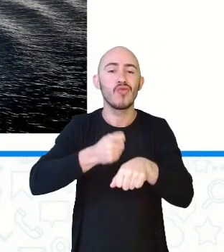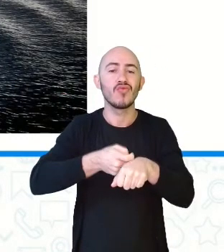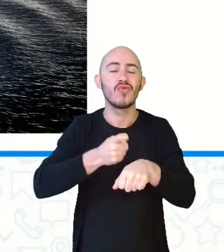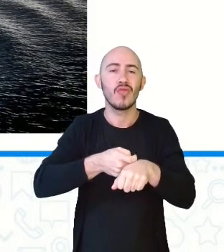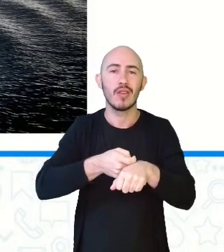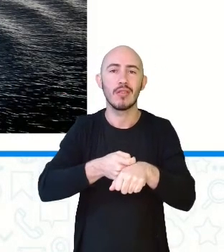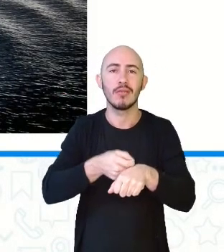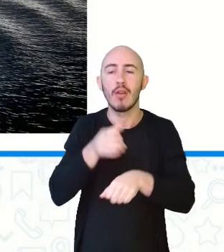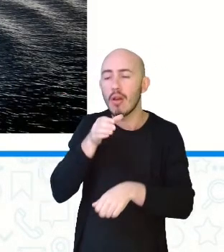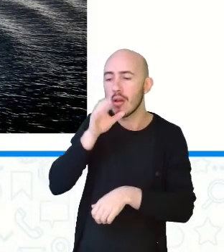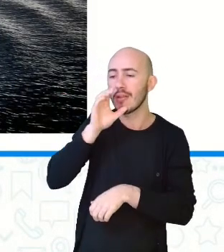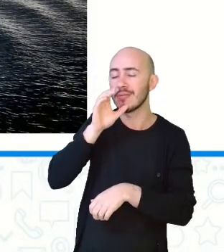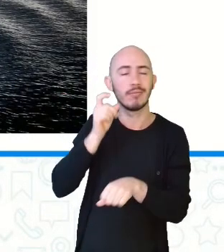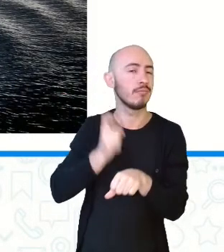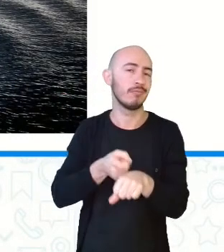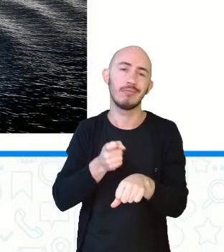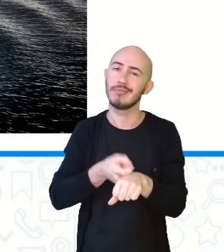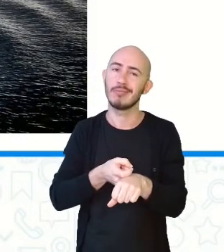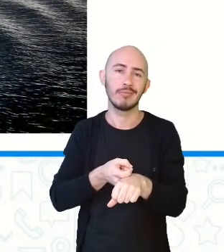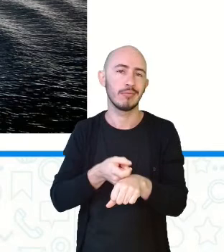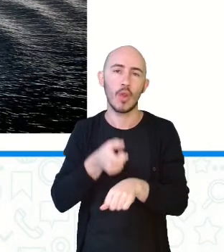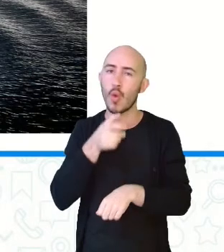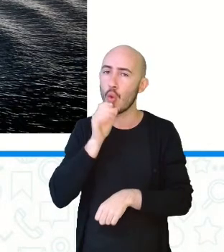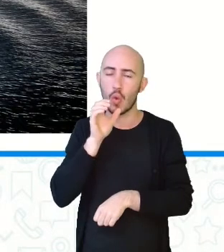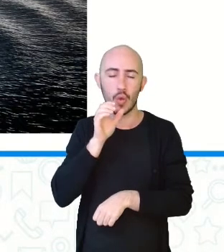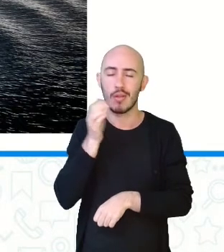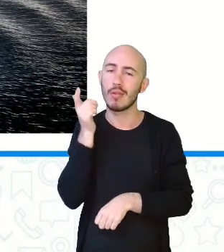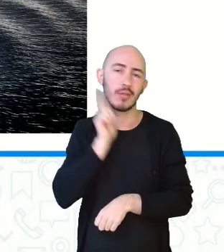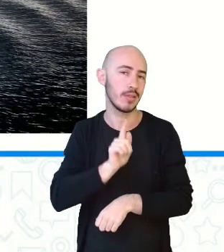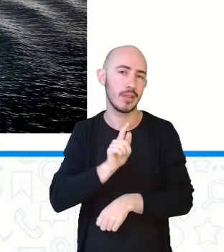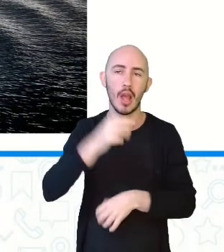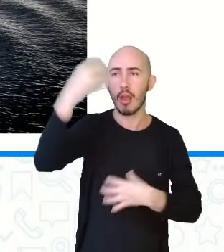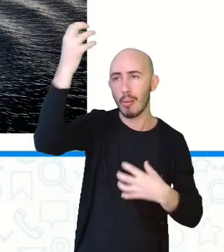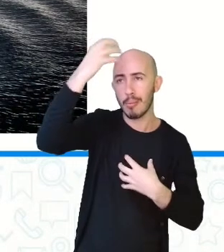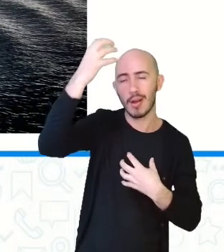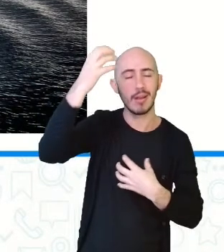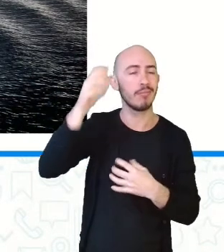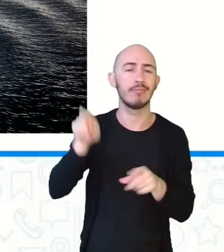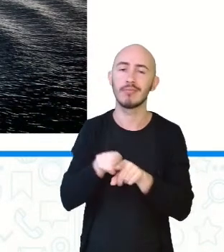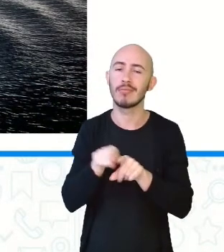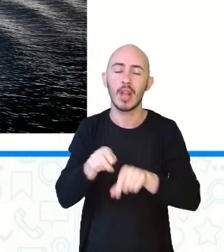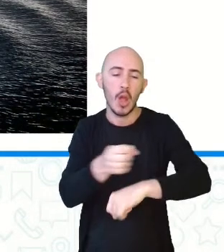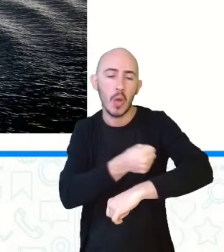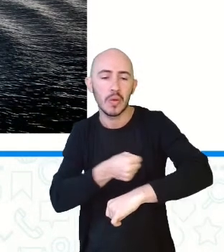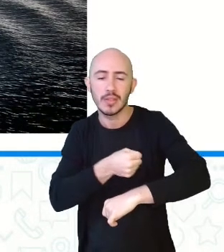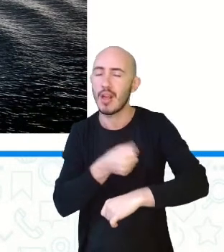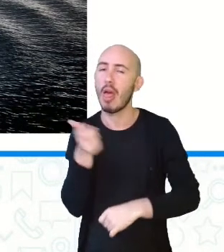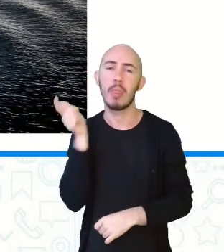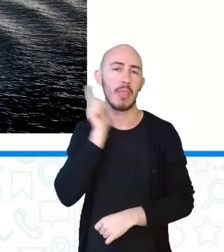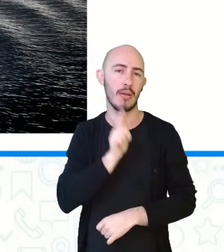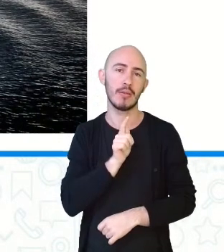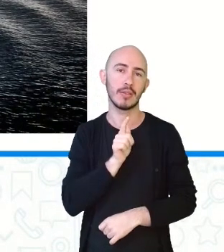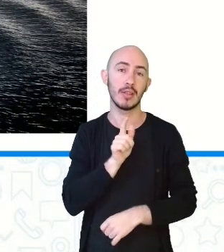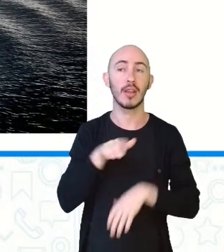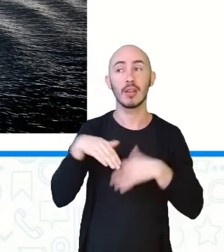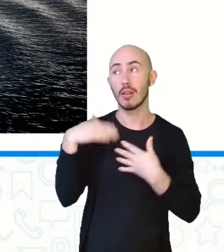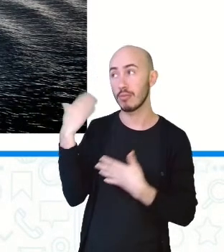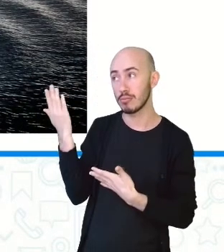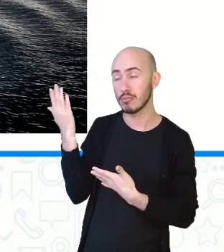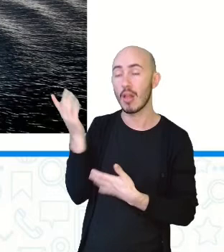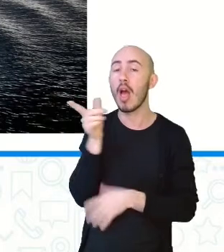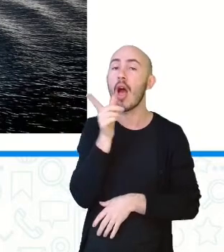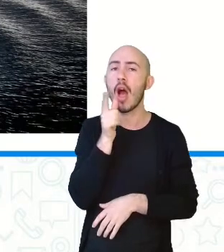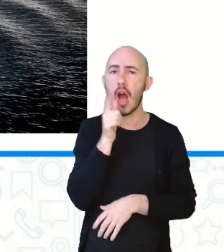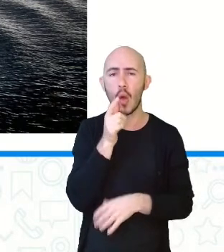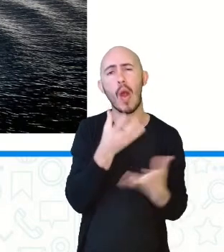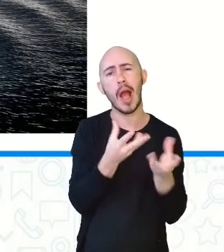gente tomar também. Não dá para cozinhar, não dá para tomar banho. Então, veja, existe muita água, sim, mas nem toda